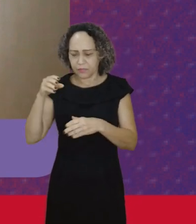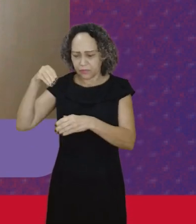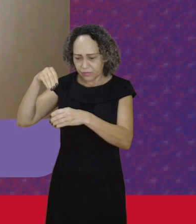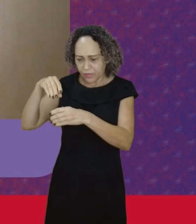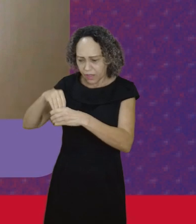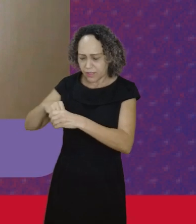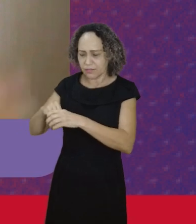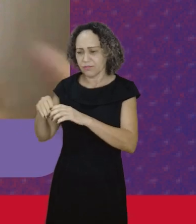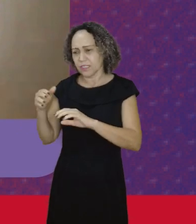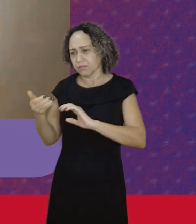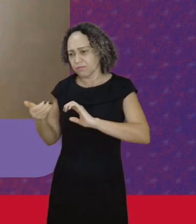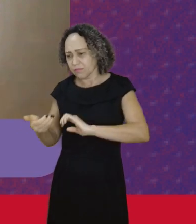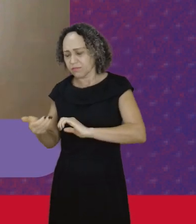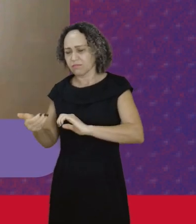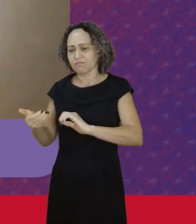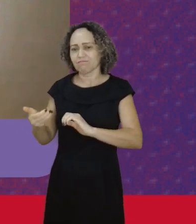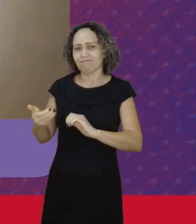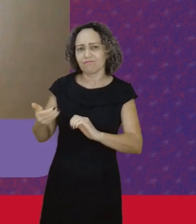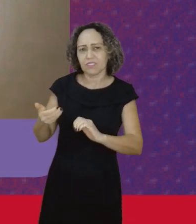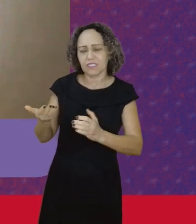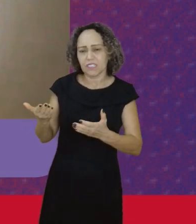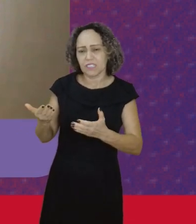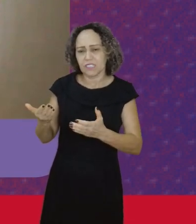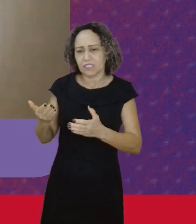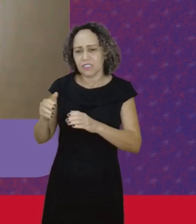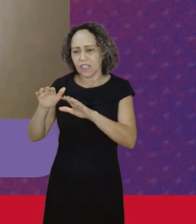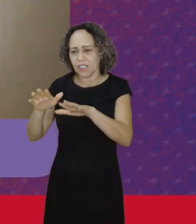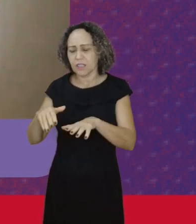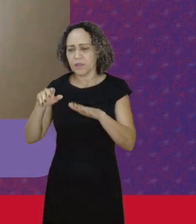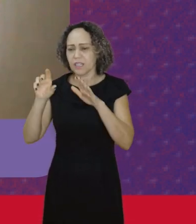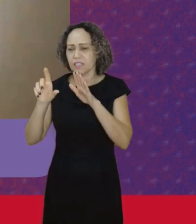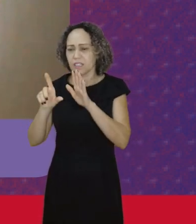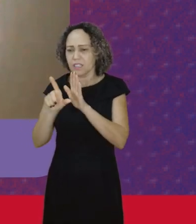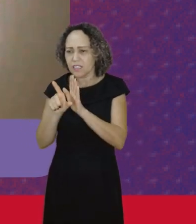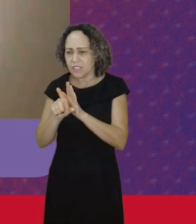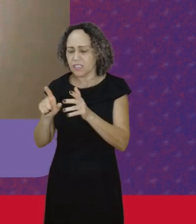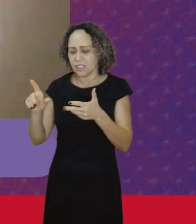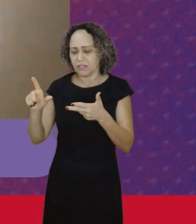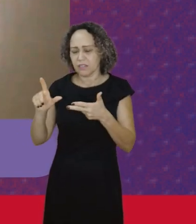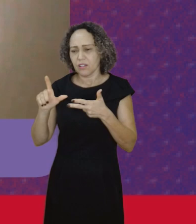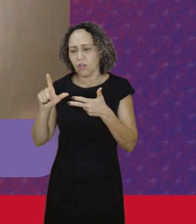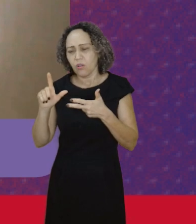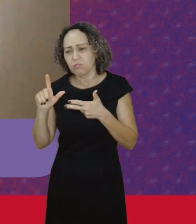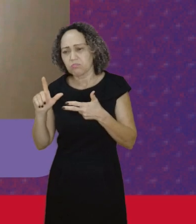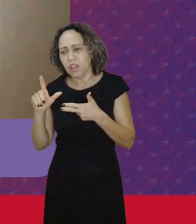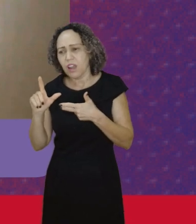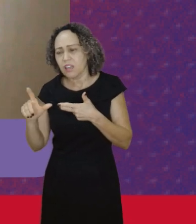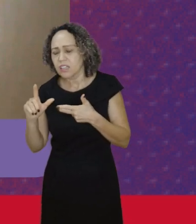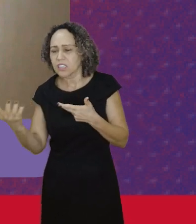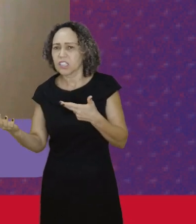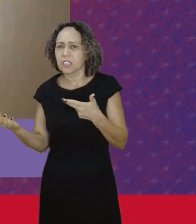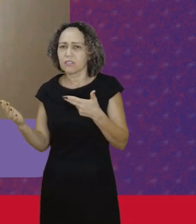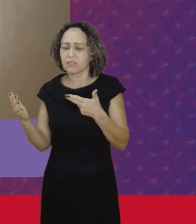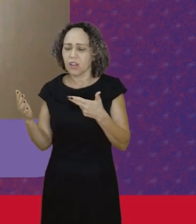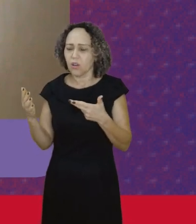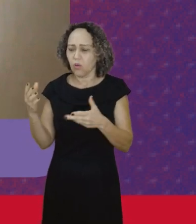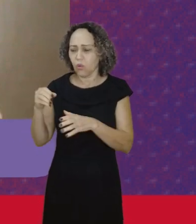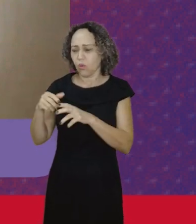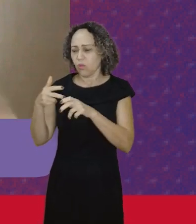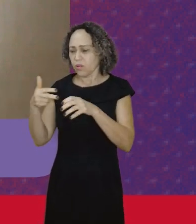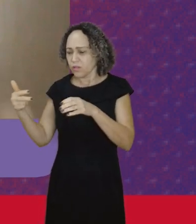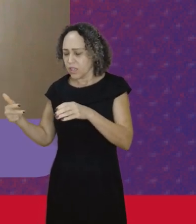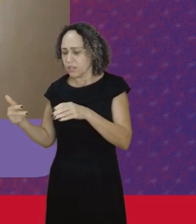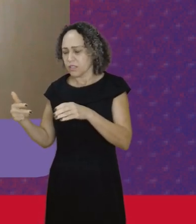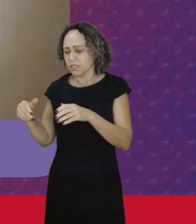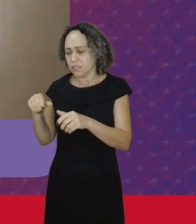aparelhos importantes, por exemplo, que são a representação de poder, né, dentro das casas legislativas, por grupos que hoje